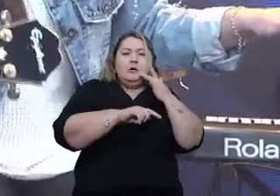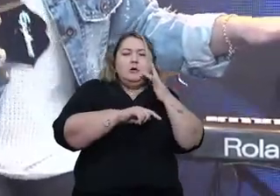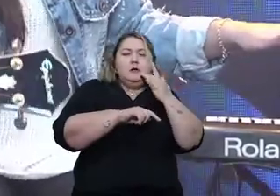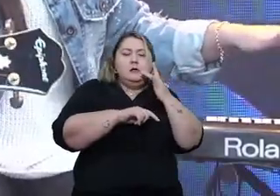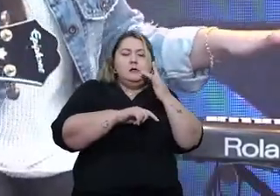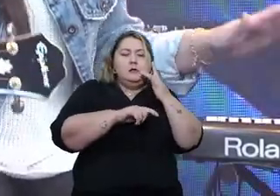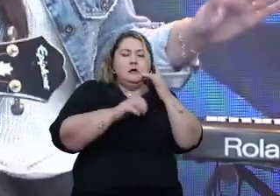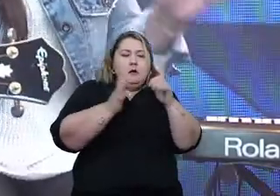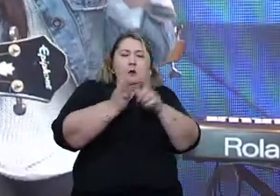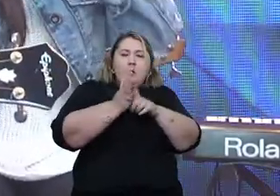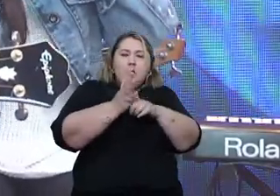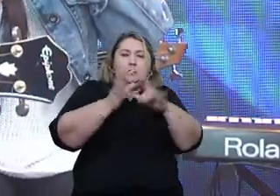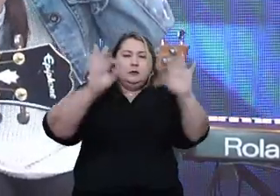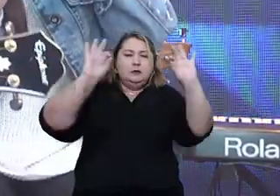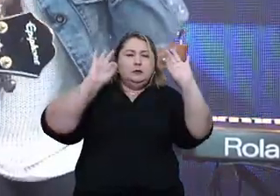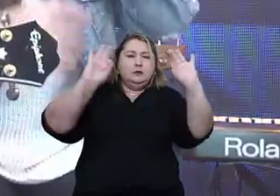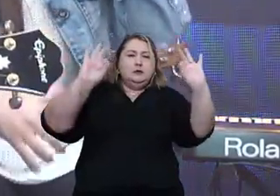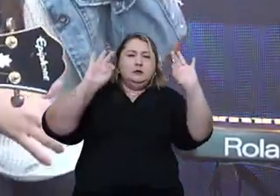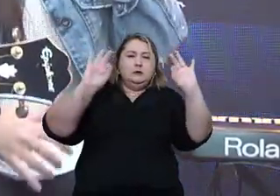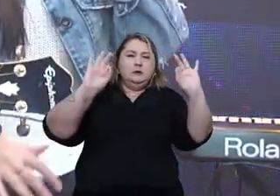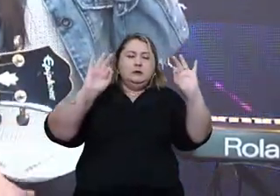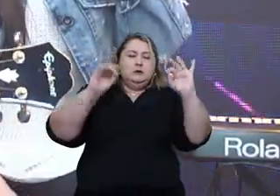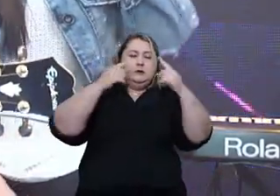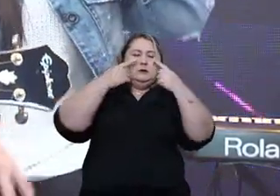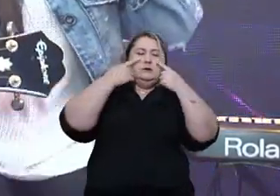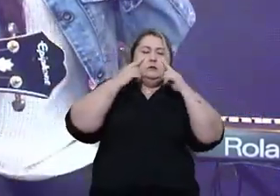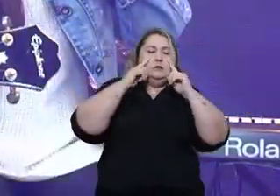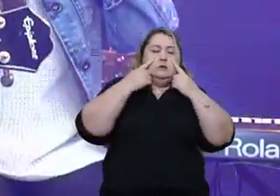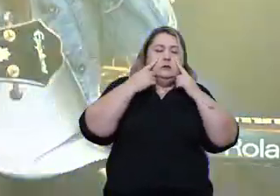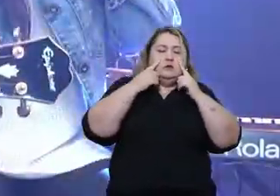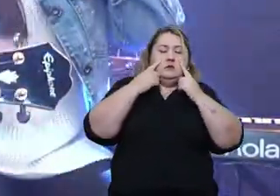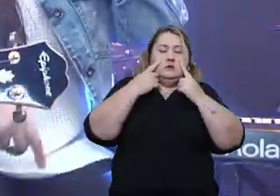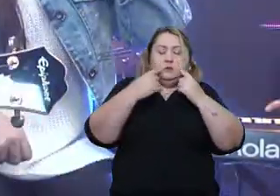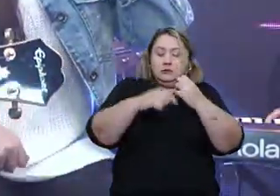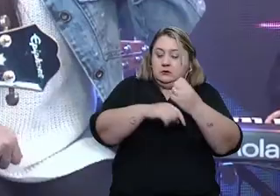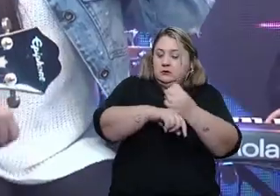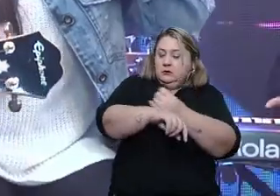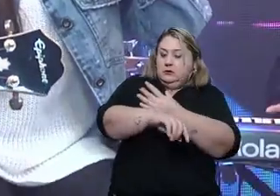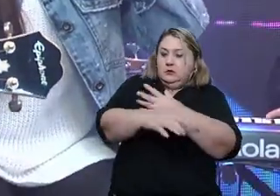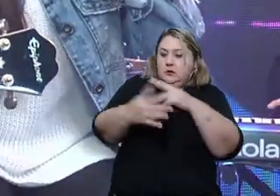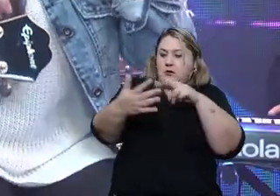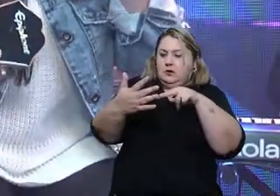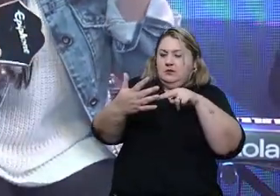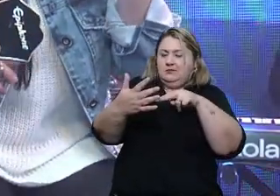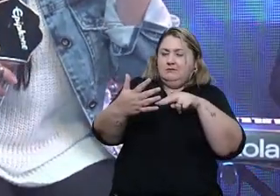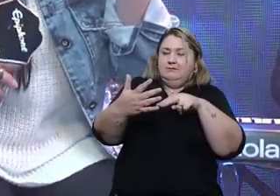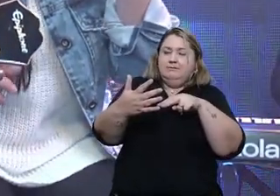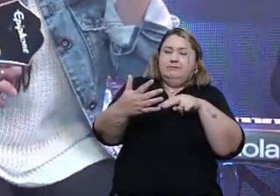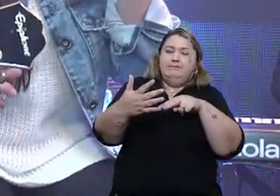letras douradas, um papel bonito. Chorei de emoção quando acabei de